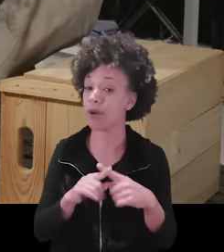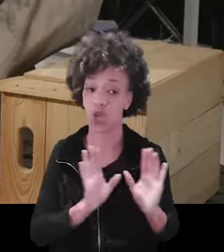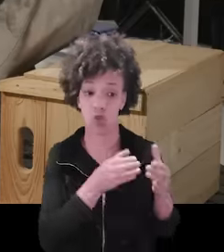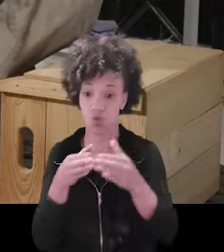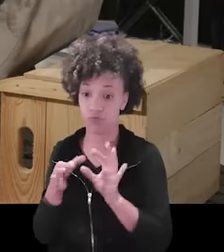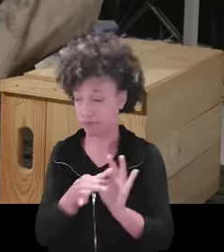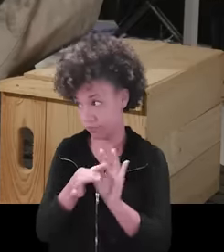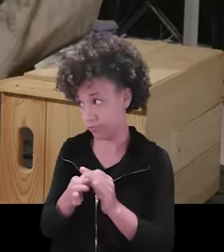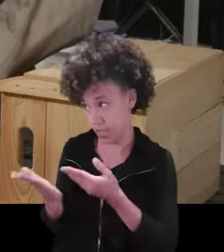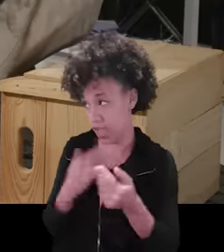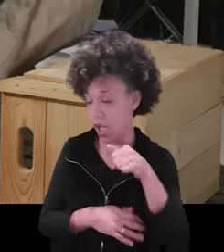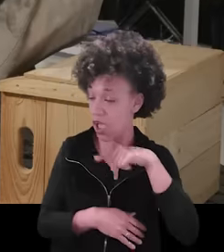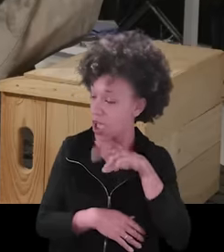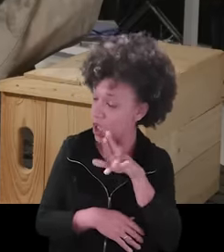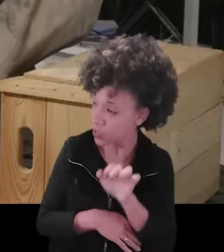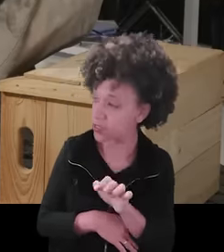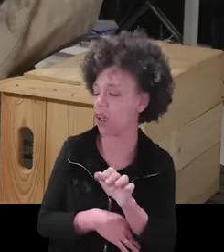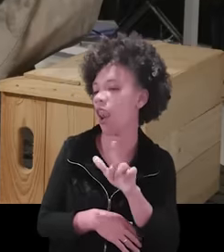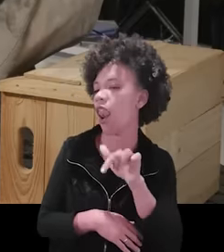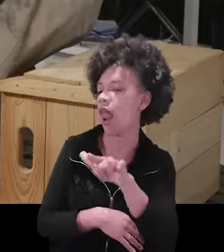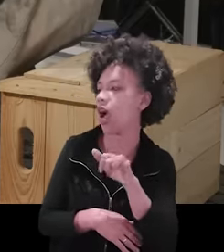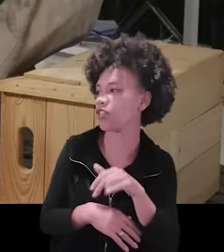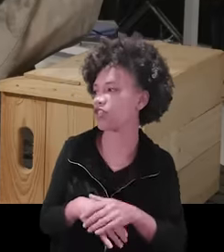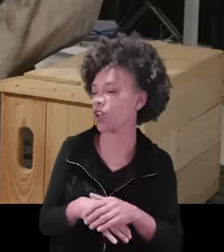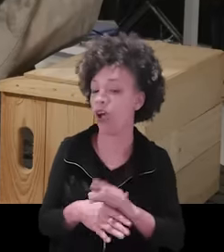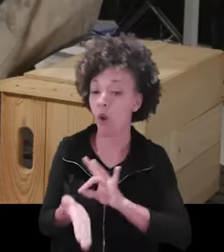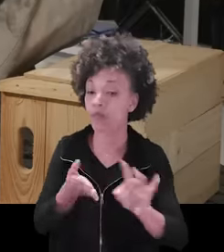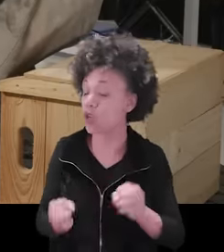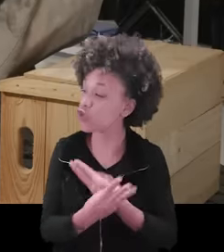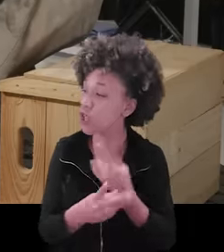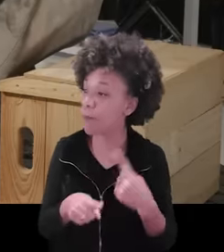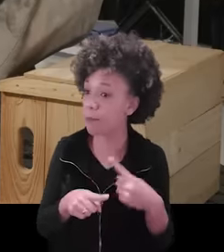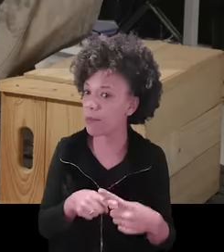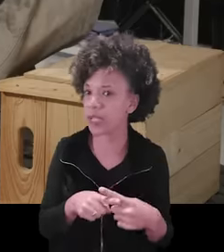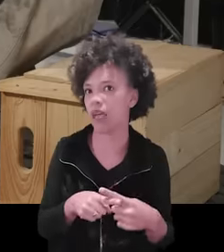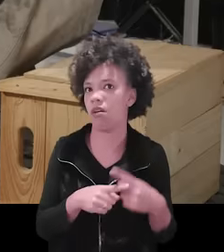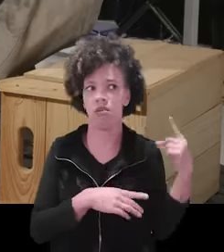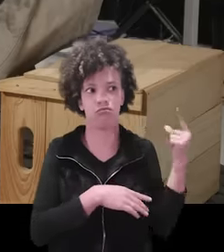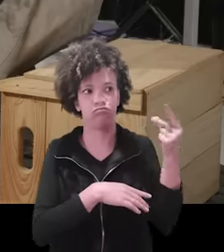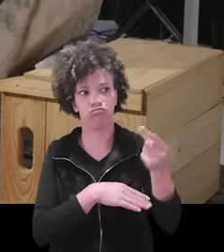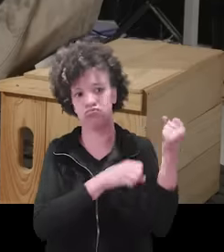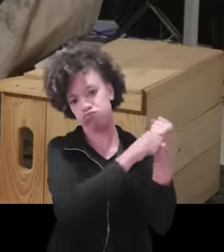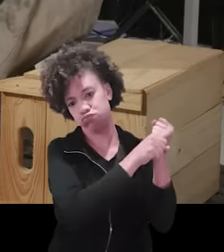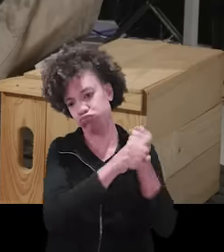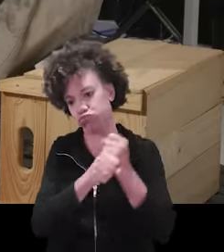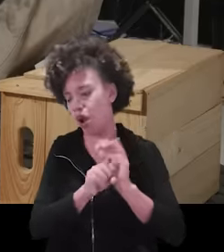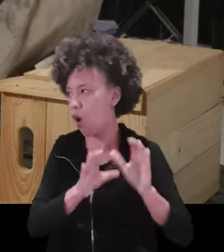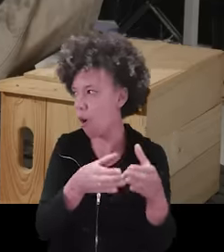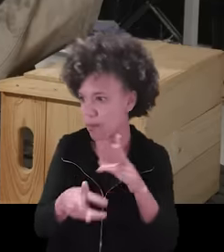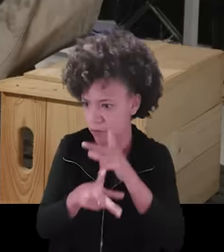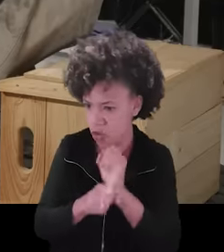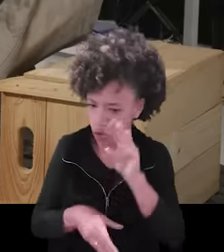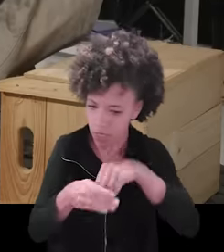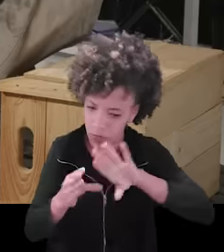humanidade Inclusive a gente trouxe aqui o André lá além disso a galera Odeia O Judeu porque o judeu há muito tempo é uma